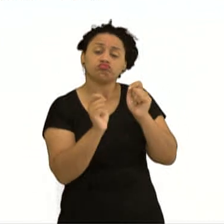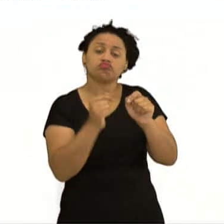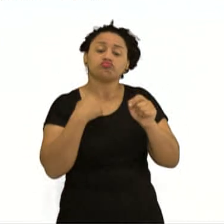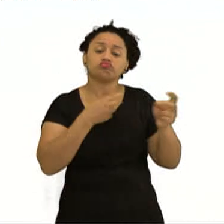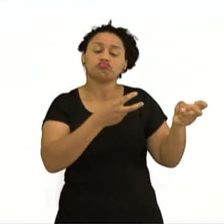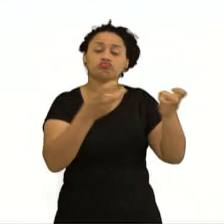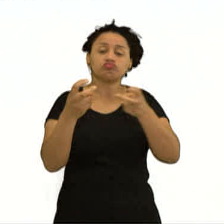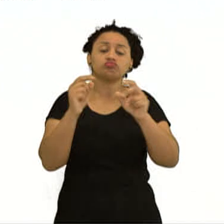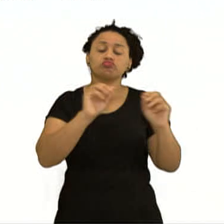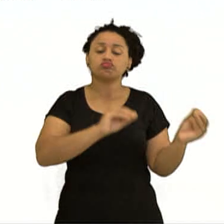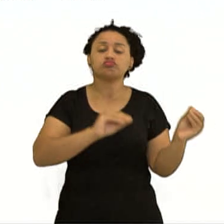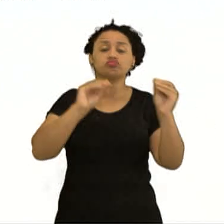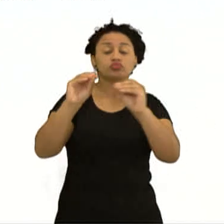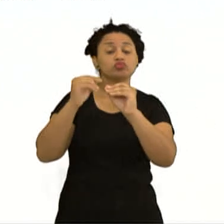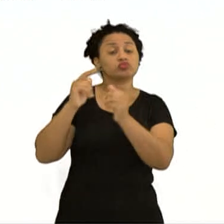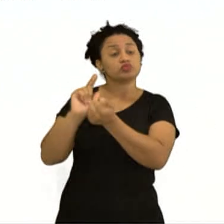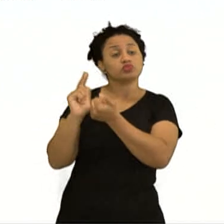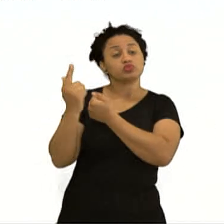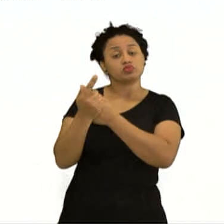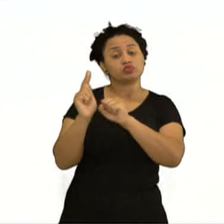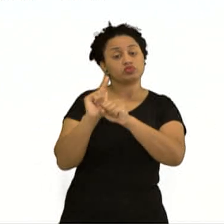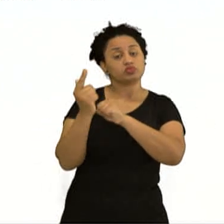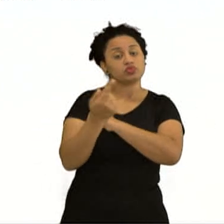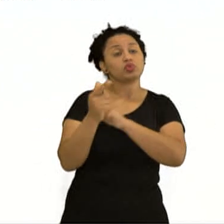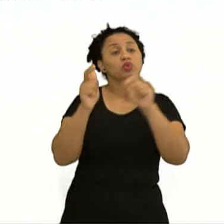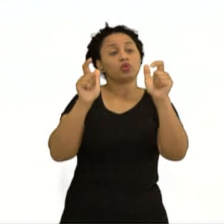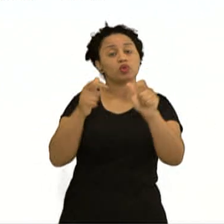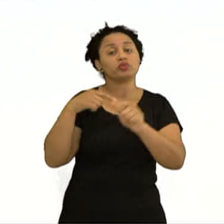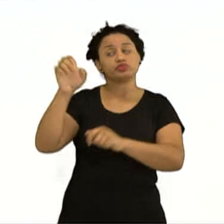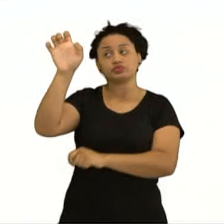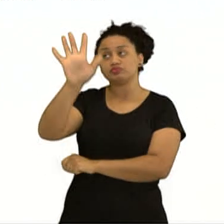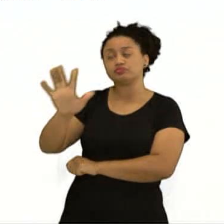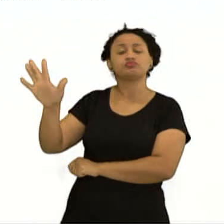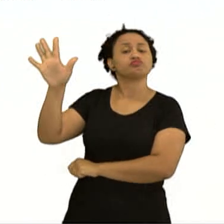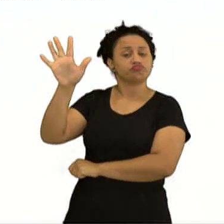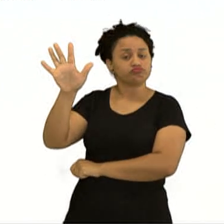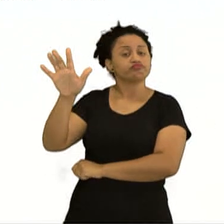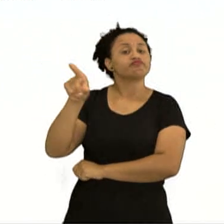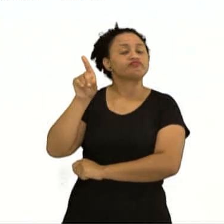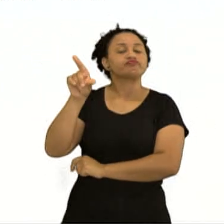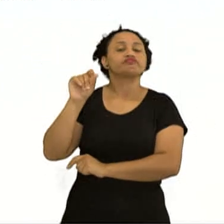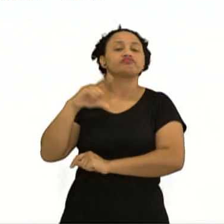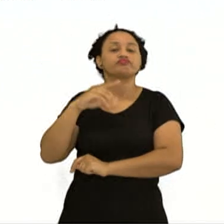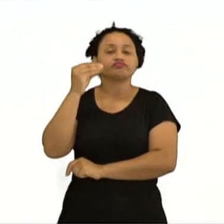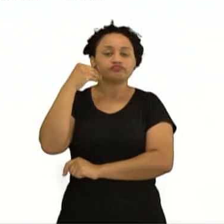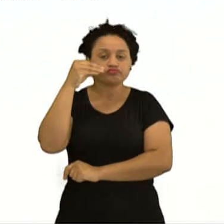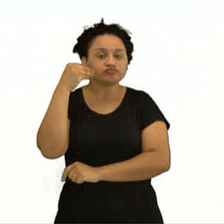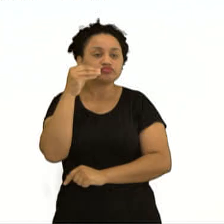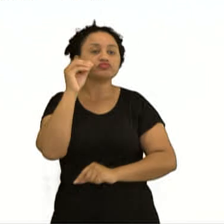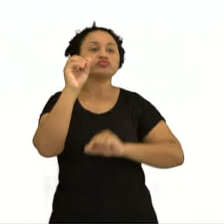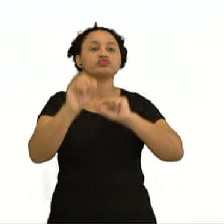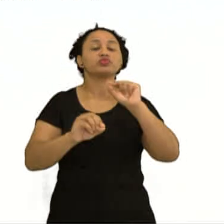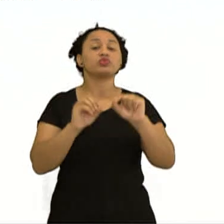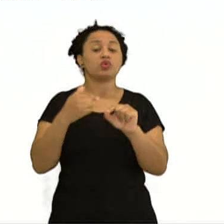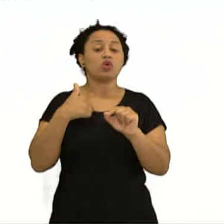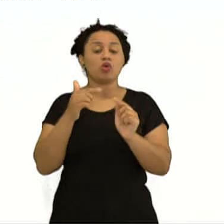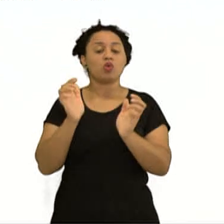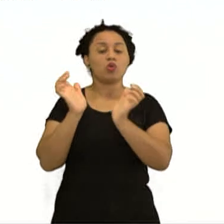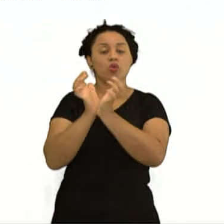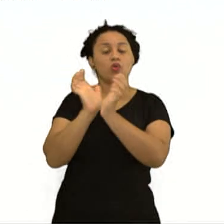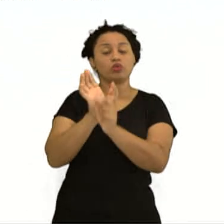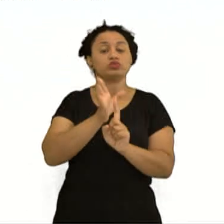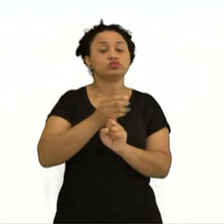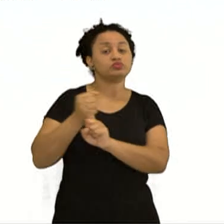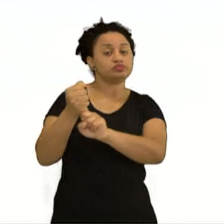se transportar geograficamente para a Europa, convivendo com ou pertencendo à classe